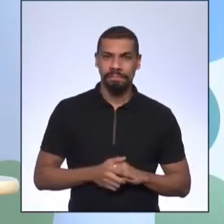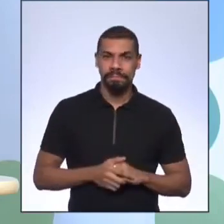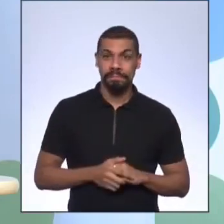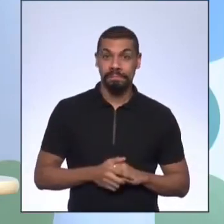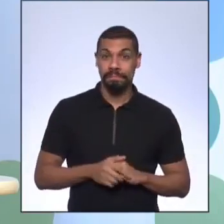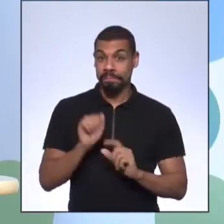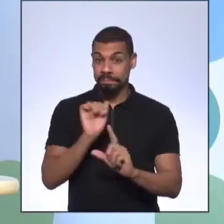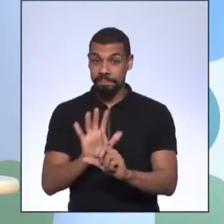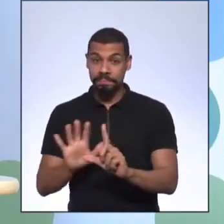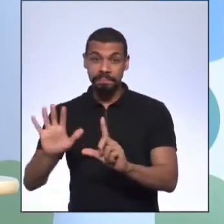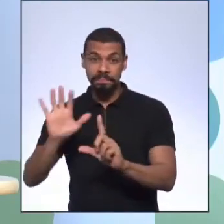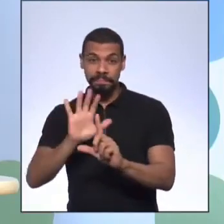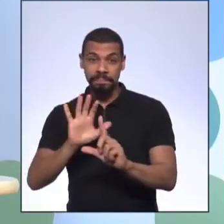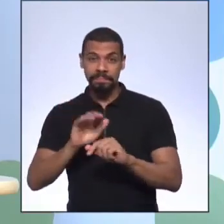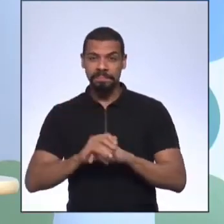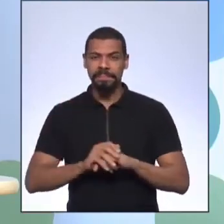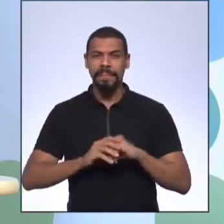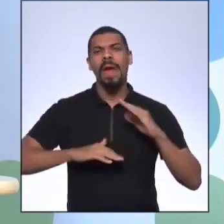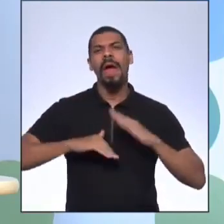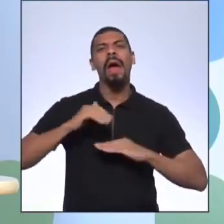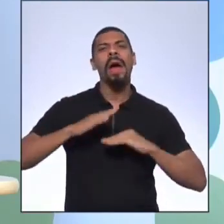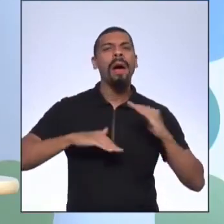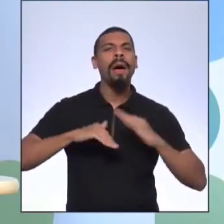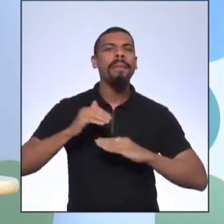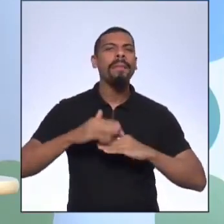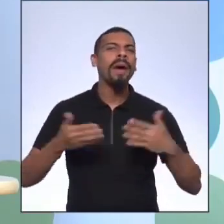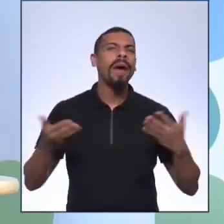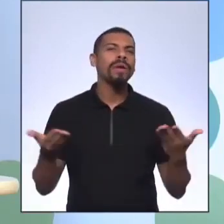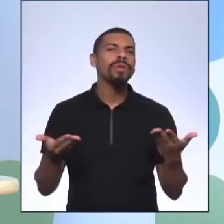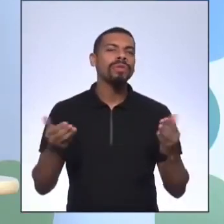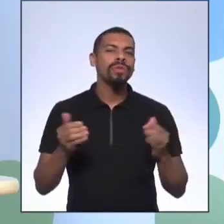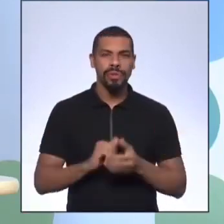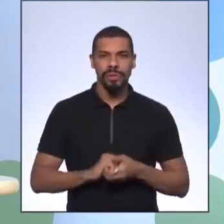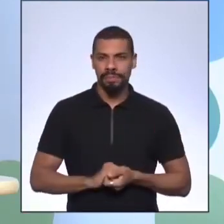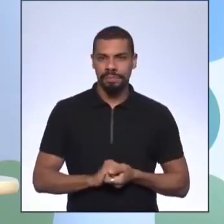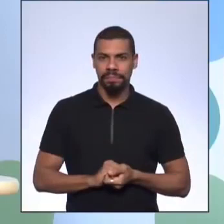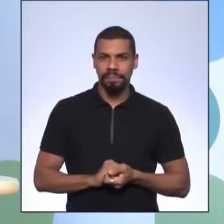para a gente aí. As habilidades que serão trabalhadas são